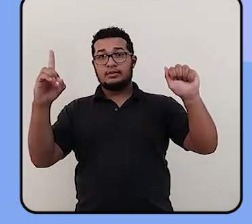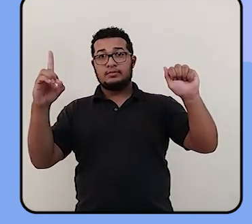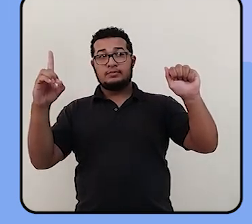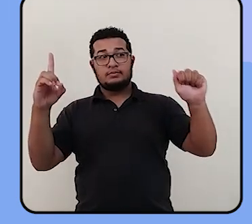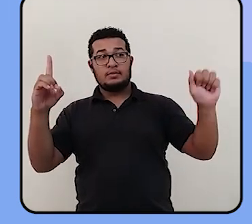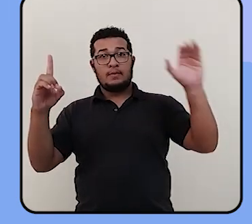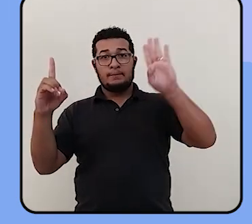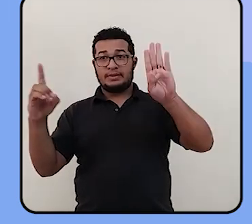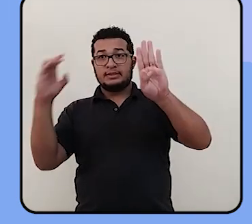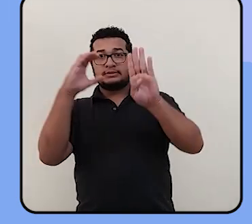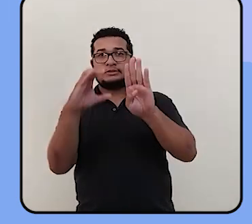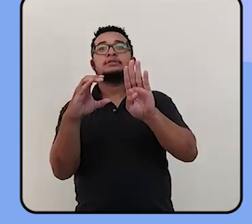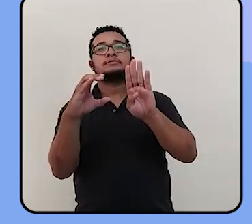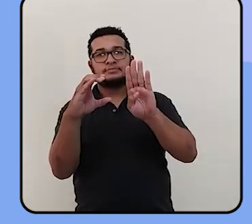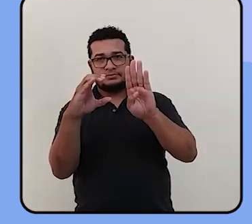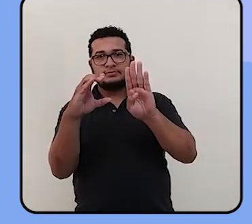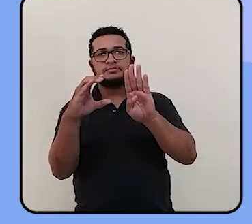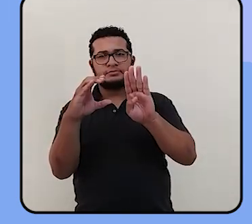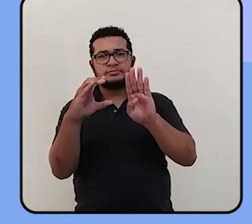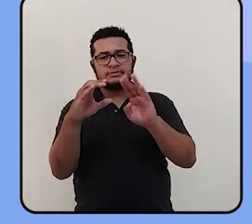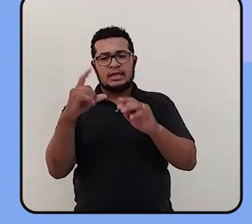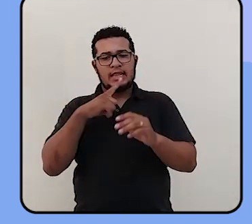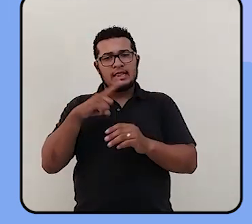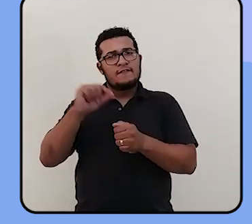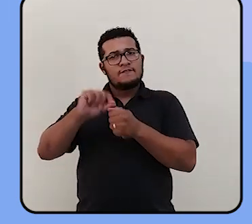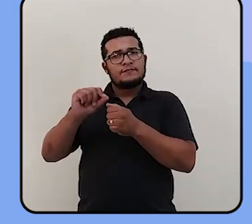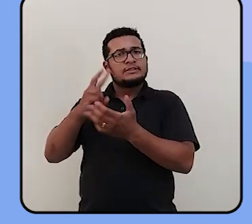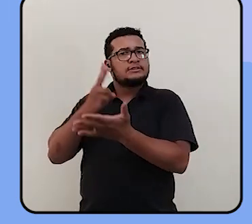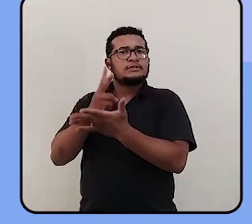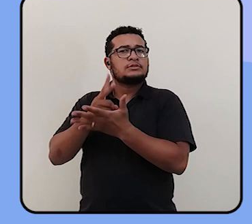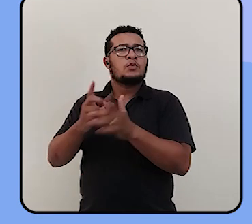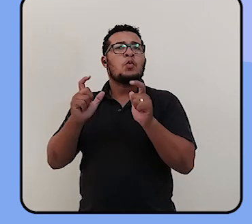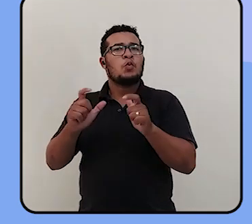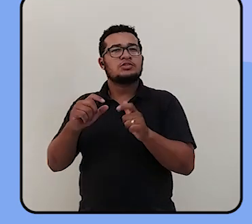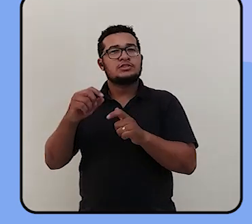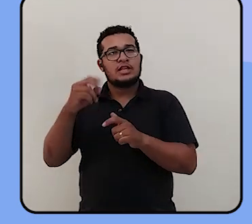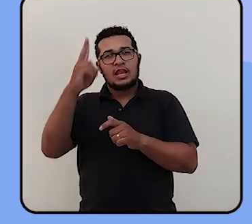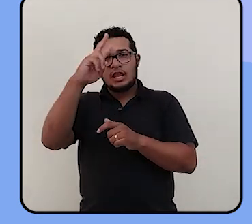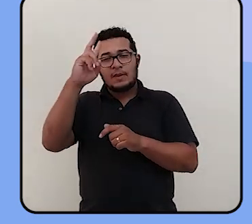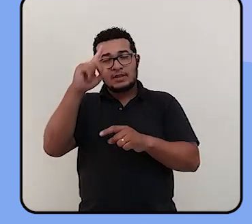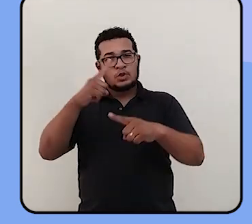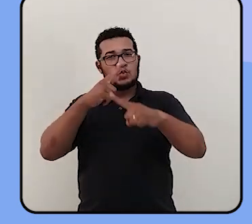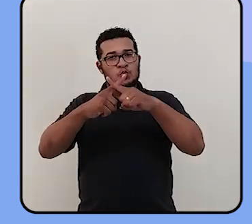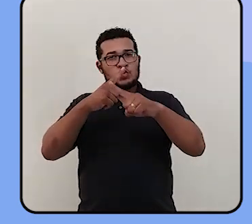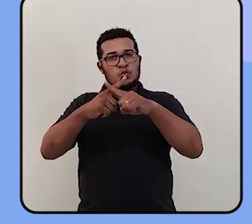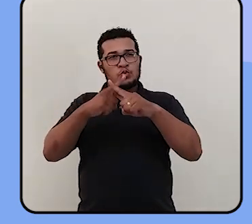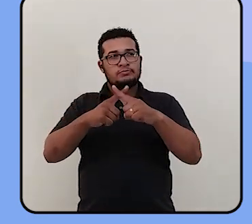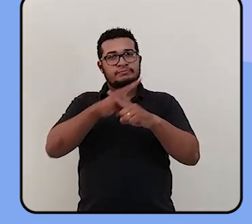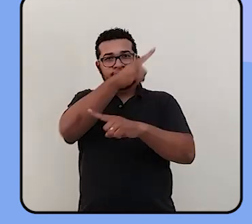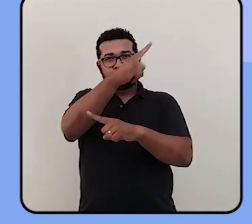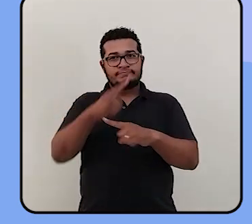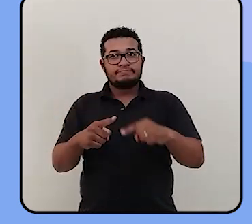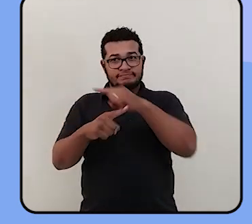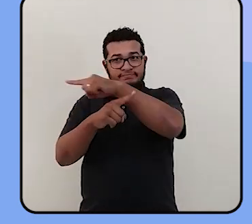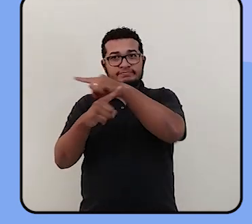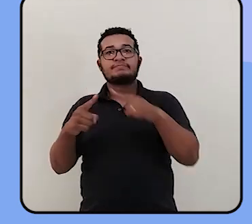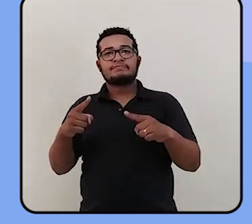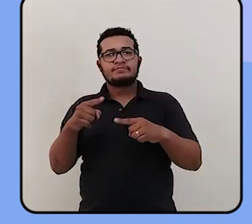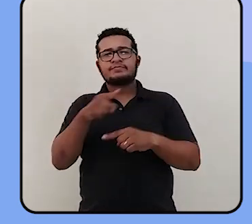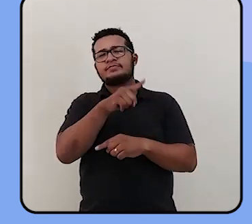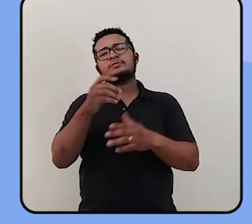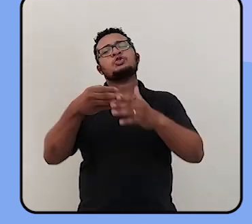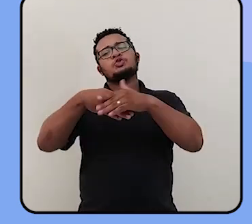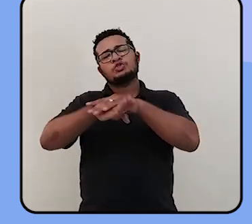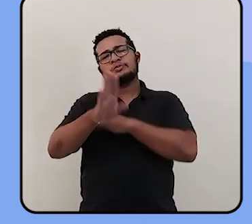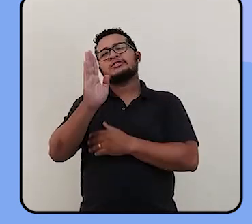são os meios. Você costuma até fazer isso aqui, ó, que é aquela multiplicação cruzada lá em regra de 3 que